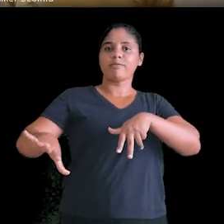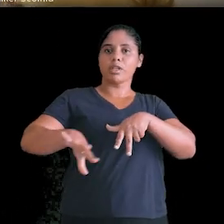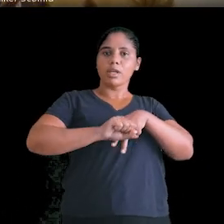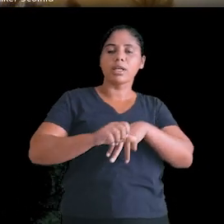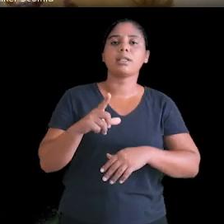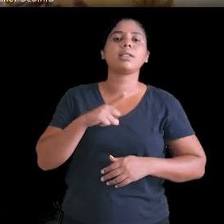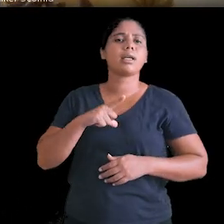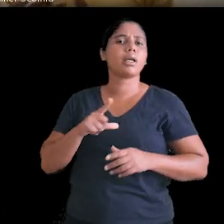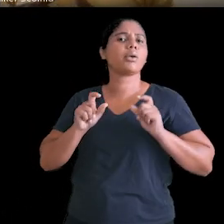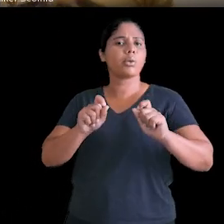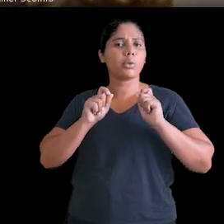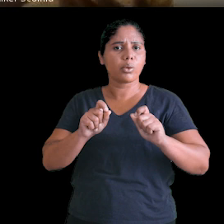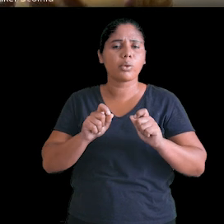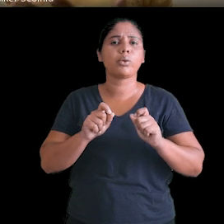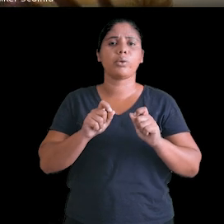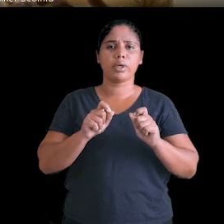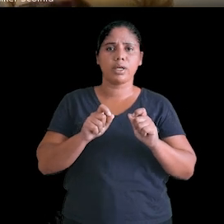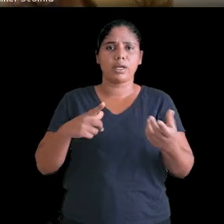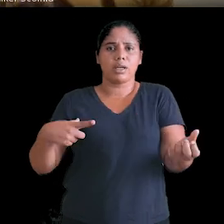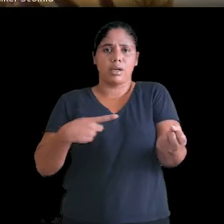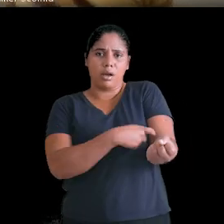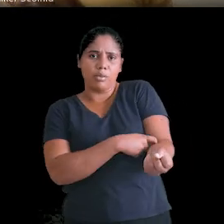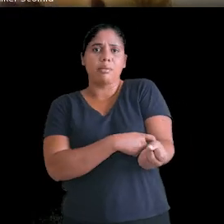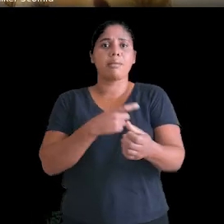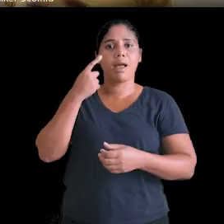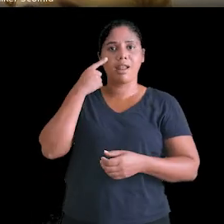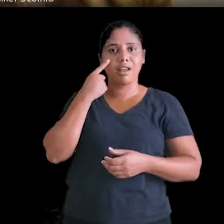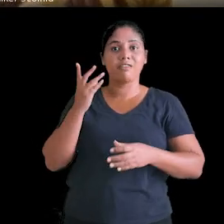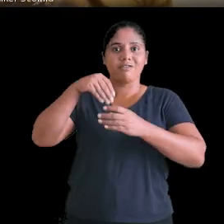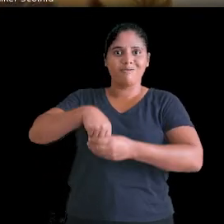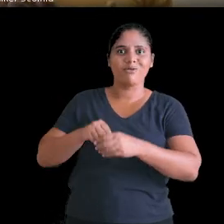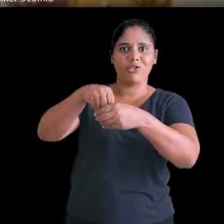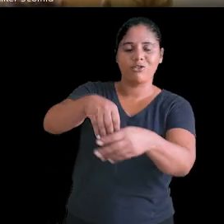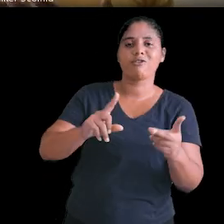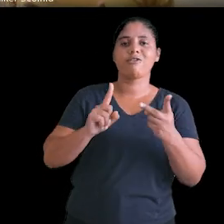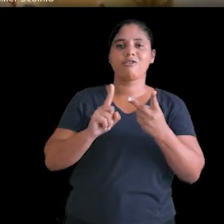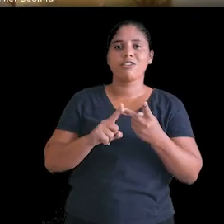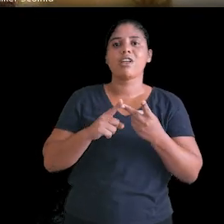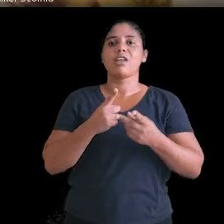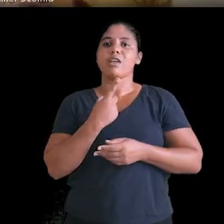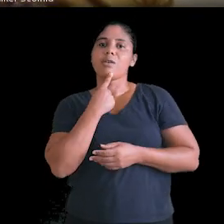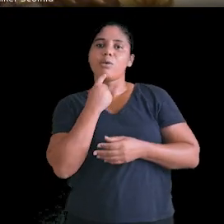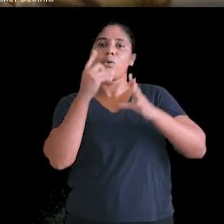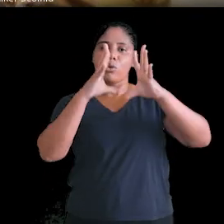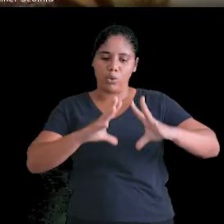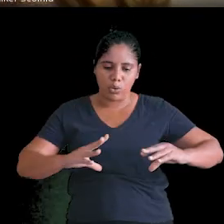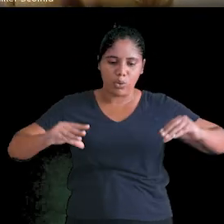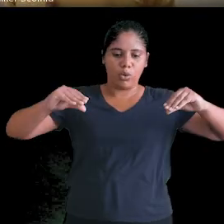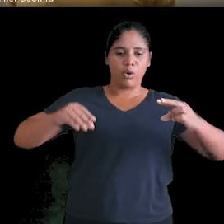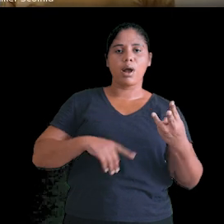verificar a quantidade de células sanguíneas, como as hemácias, leucócitos, plaquetas, que vai ajudar em detectar problemas como